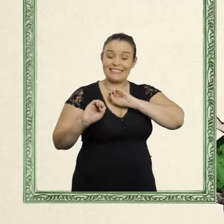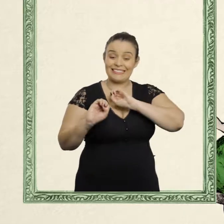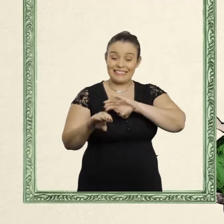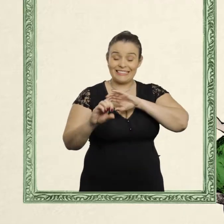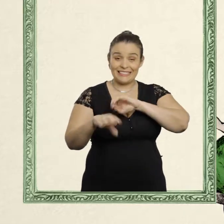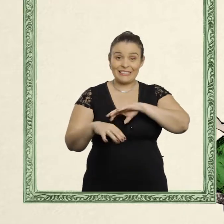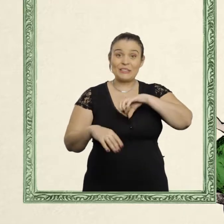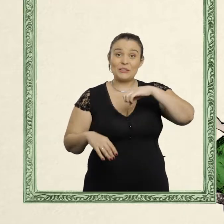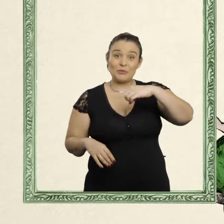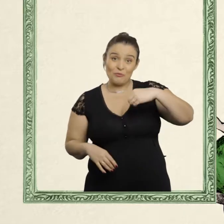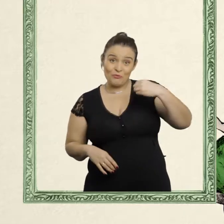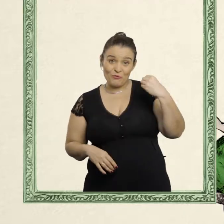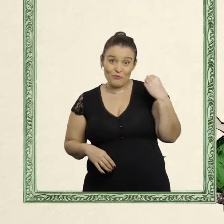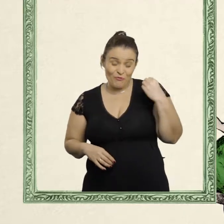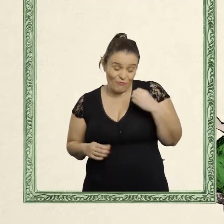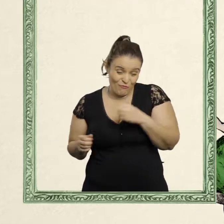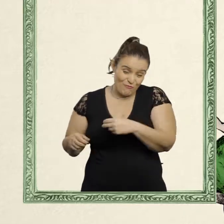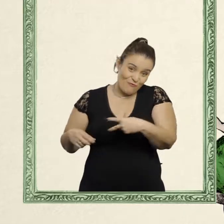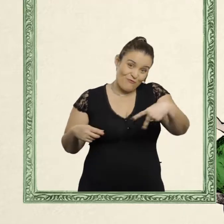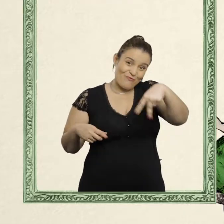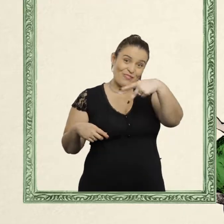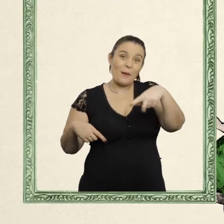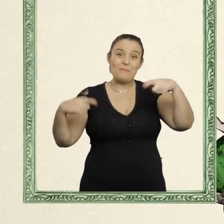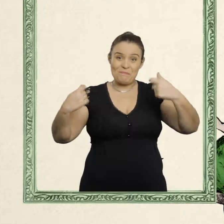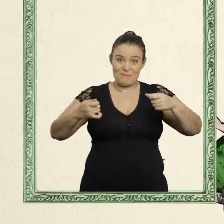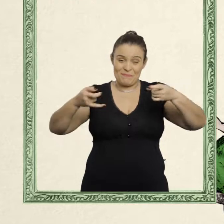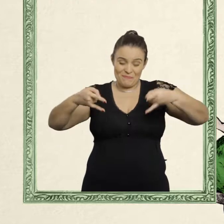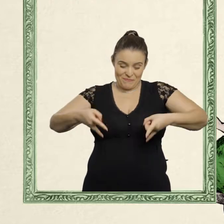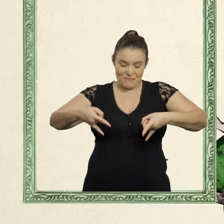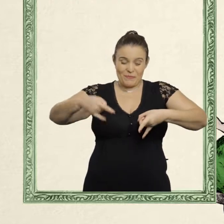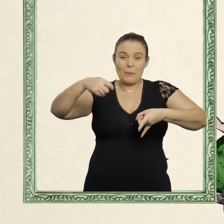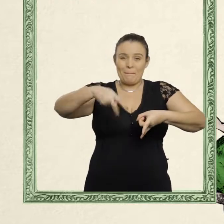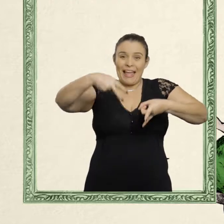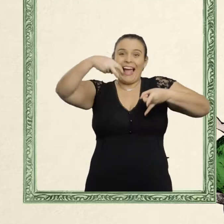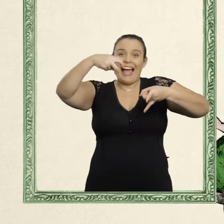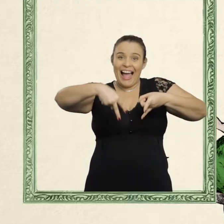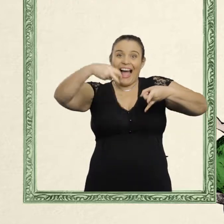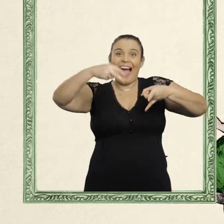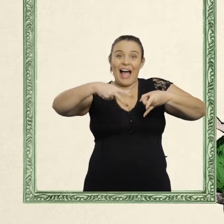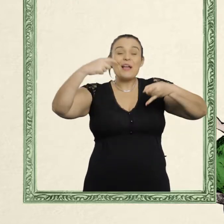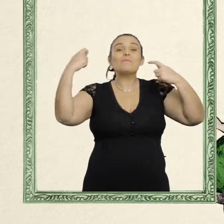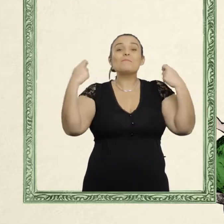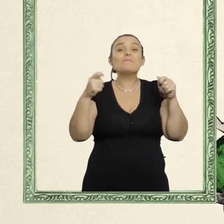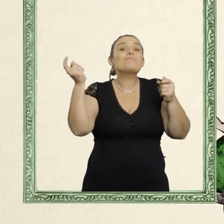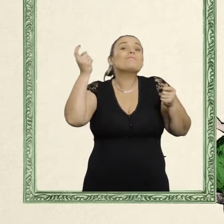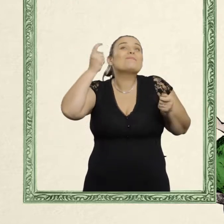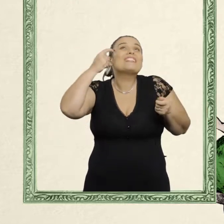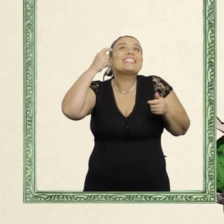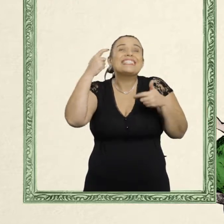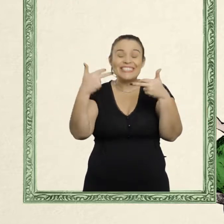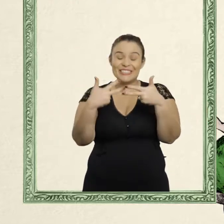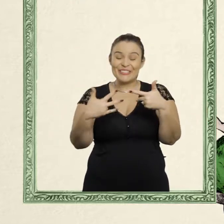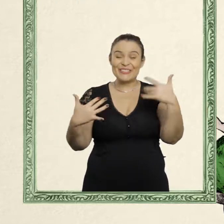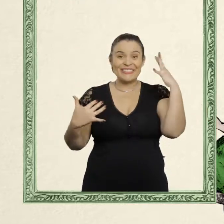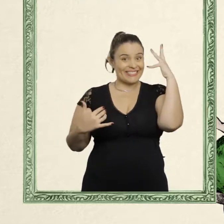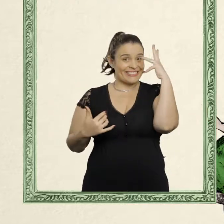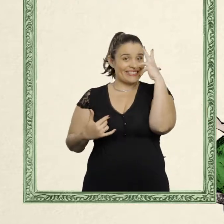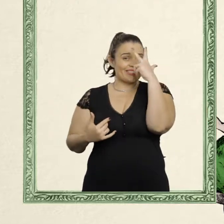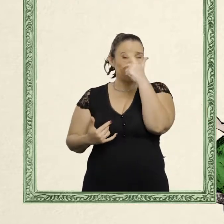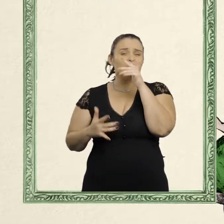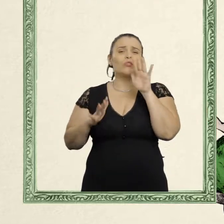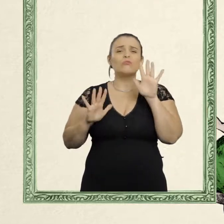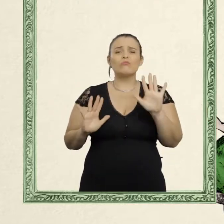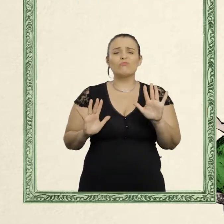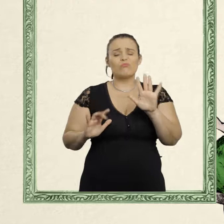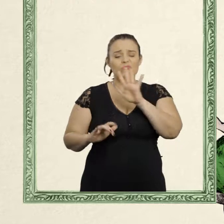crianças a voar. Eles tinham que pular da cama. Peter disse que as crianças tinham que pensar em coisas lindas para voar.